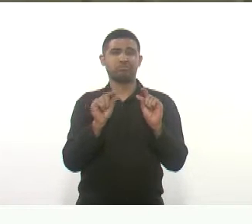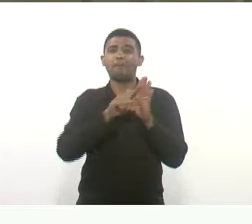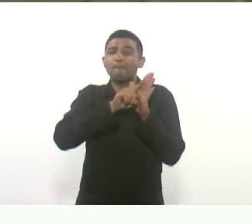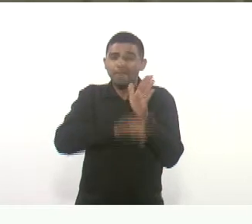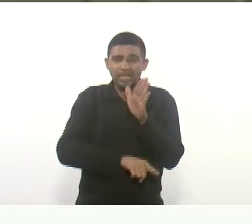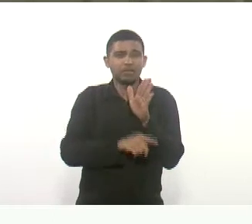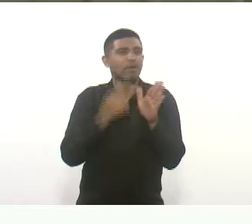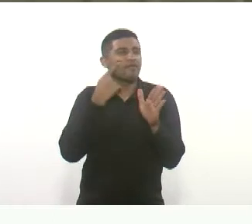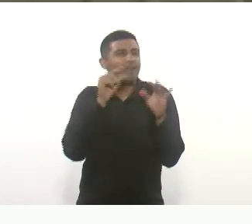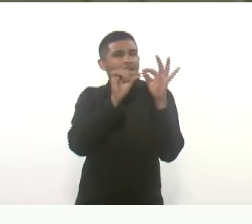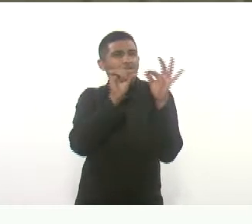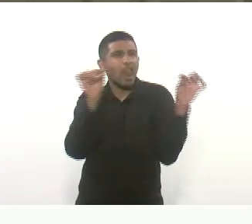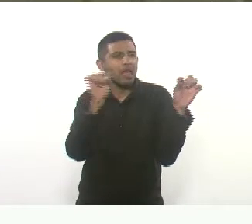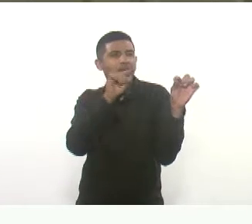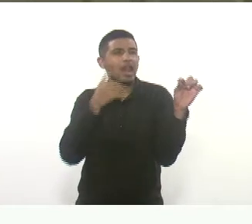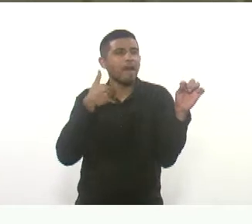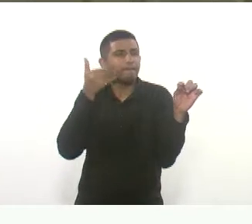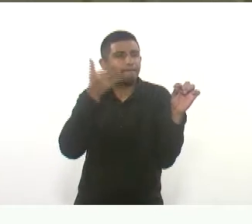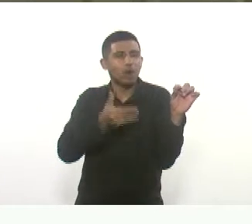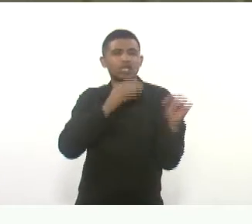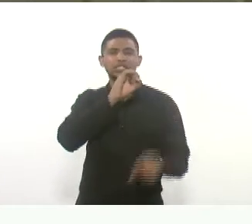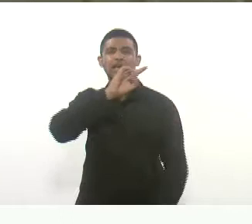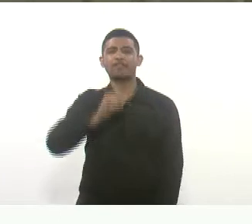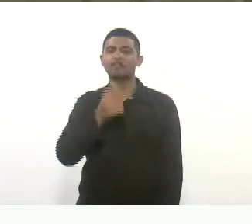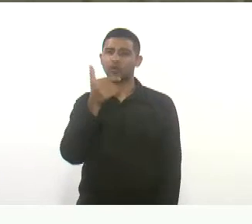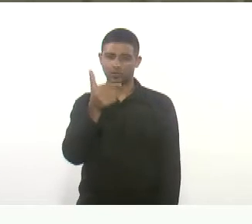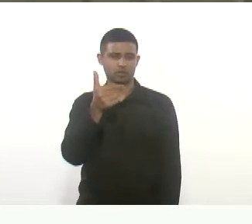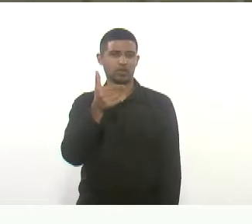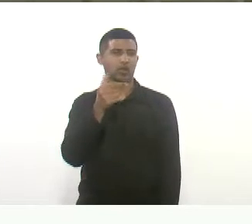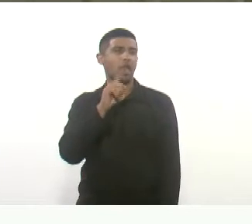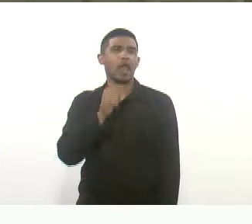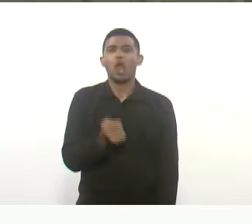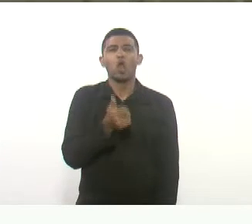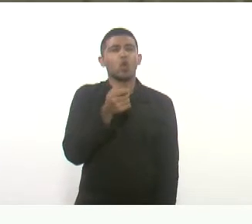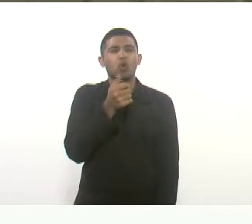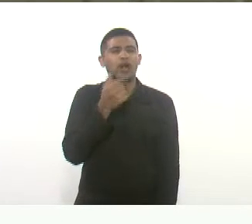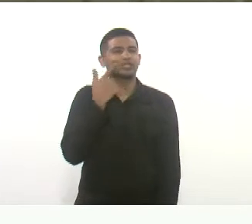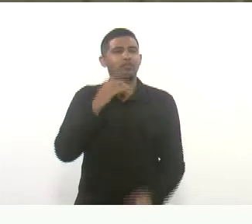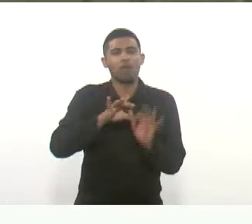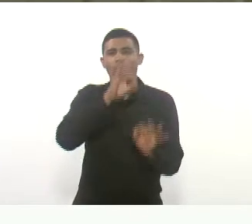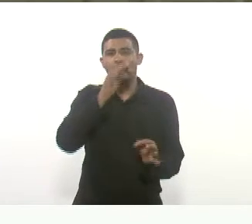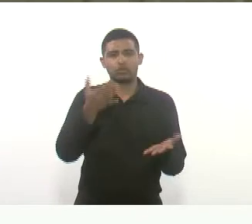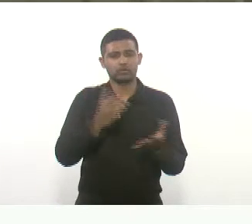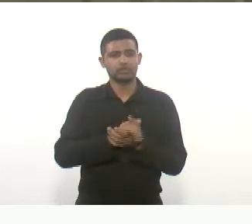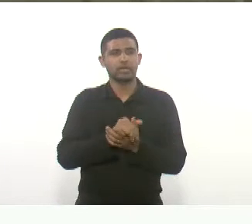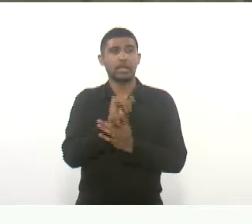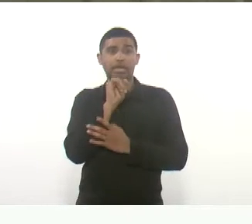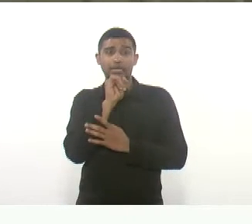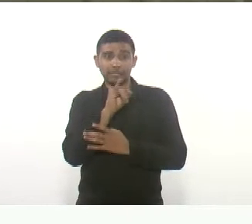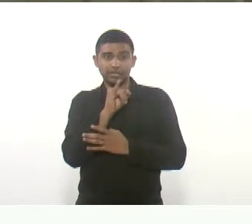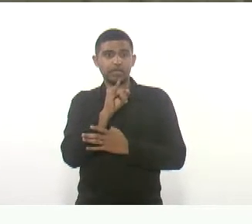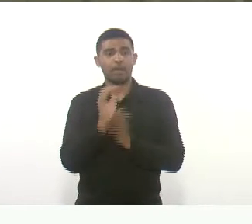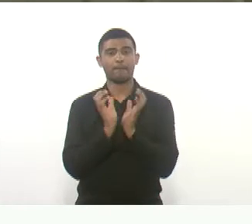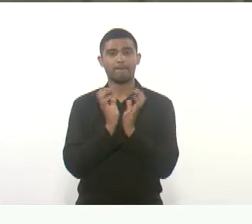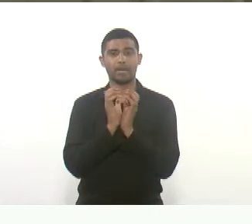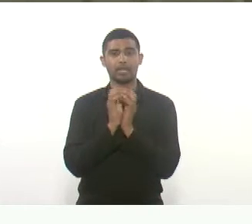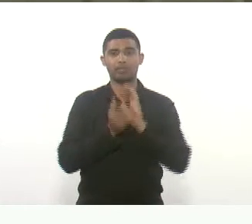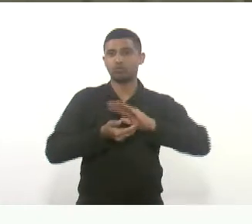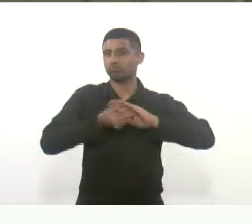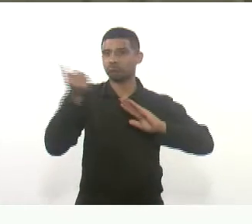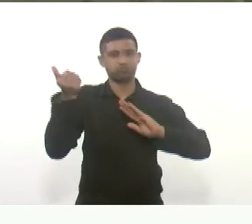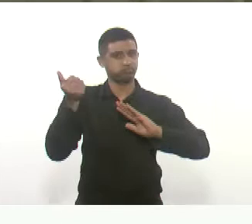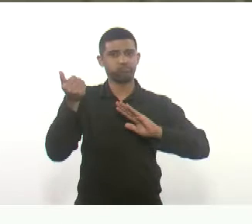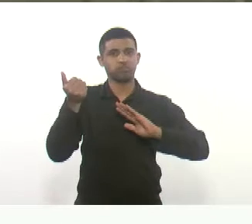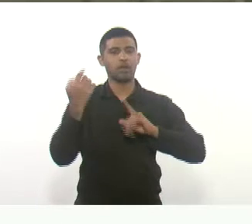quando você vê a linha ali, ela que reflete esse 0,2, ela é quase horizontal. Quando você tira Pernambuco dessa